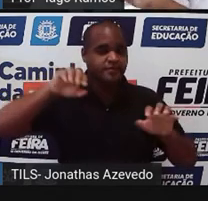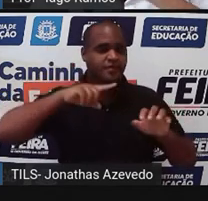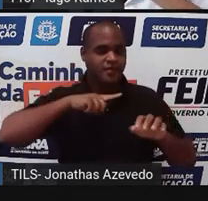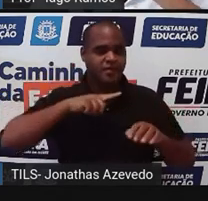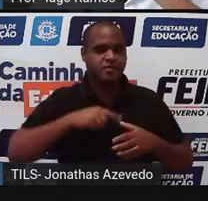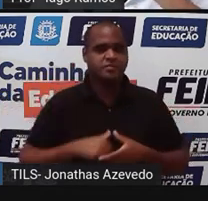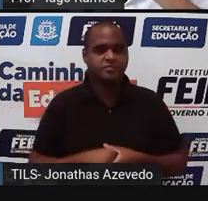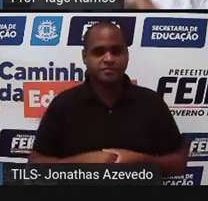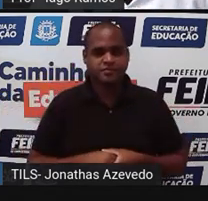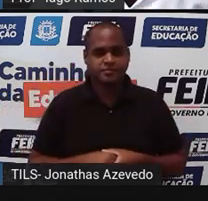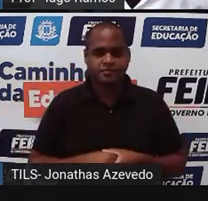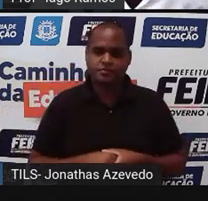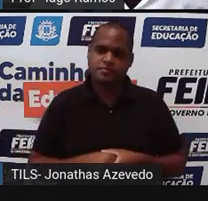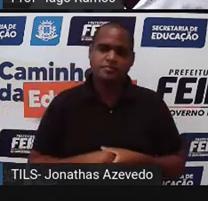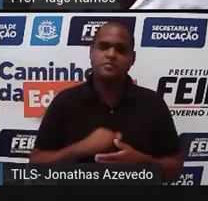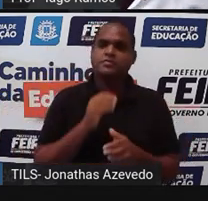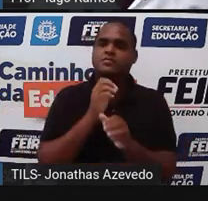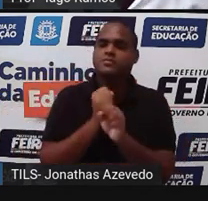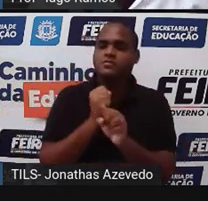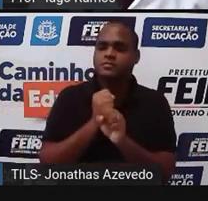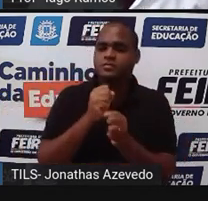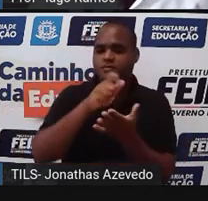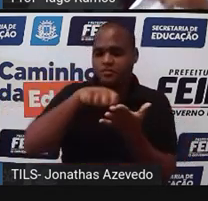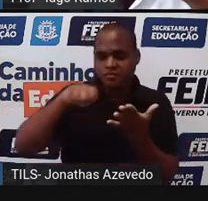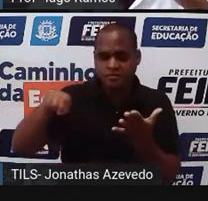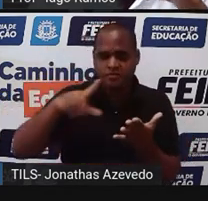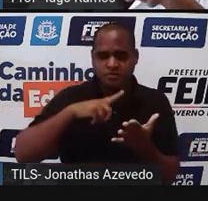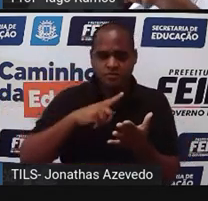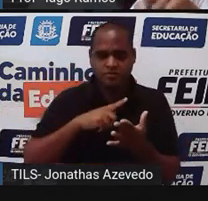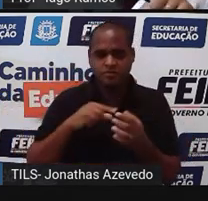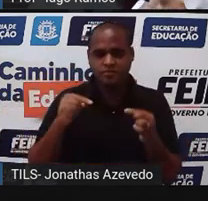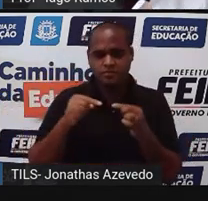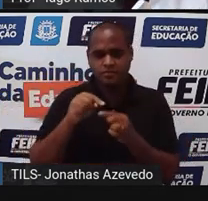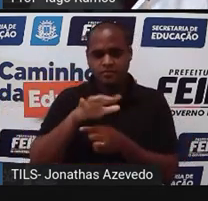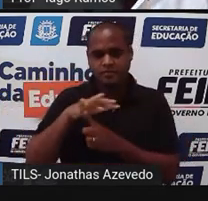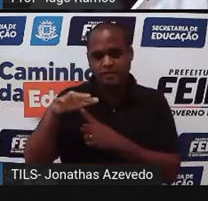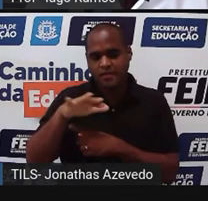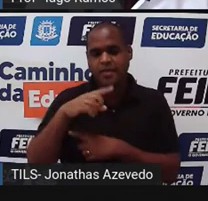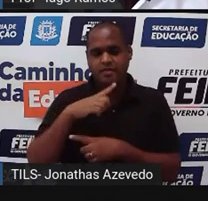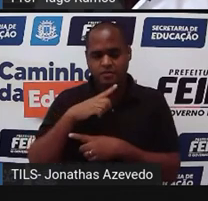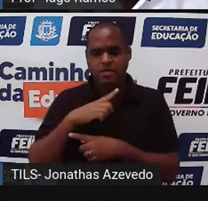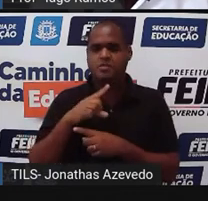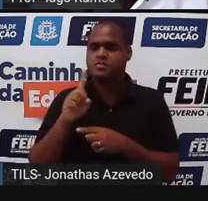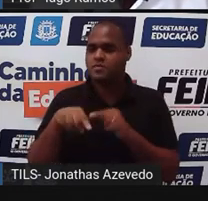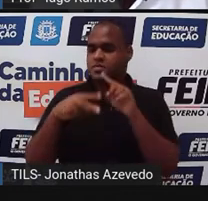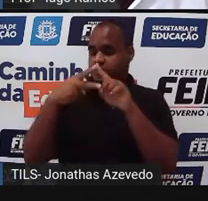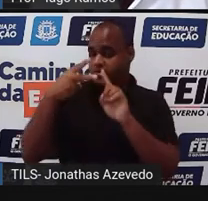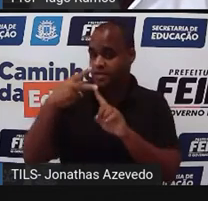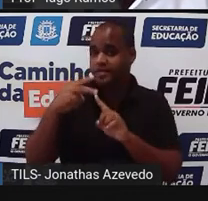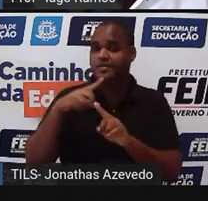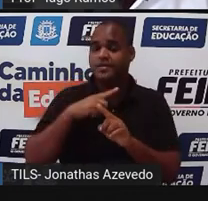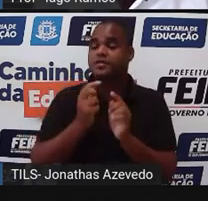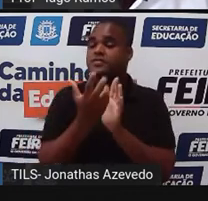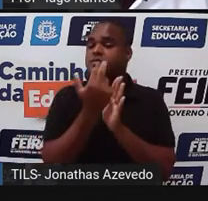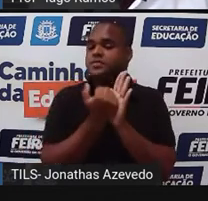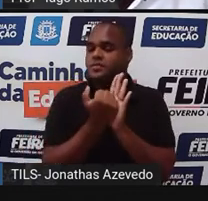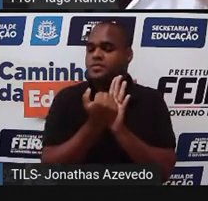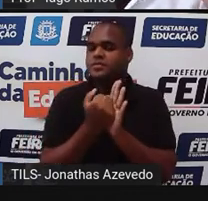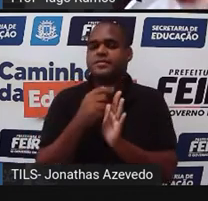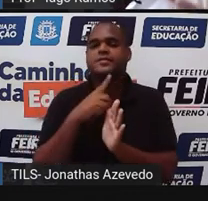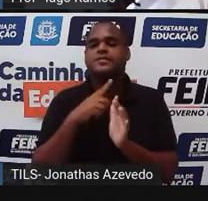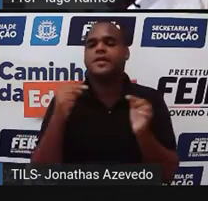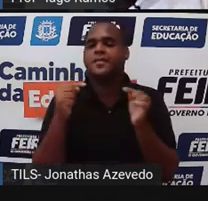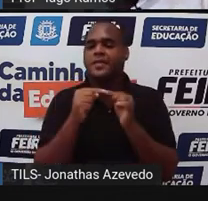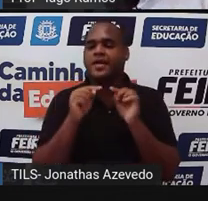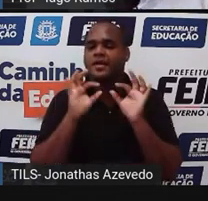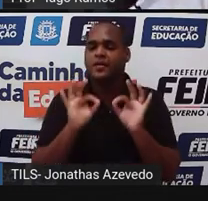e ali tem escrito o seguinte a área de um triângulo desses dois que aparece na imagem acaba sendo